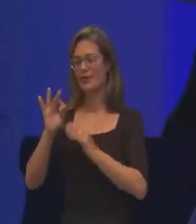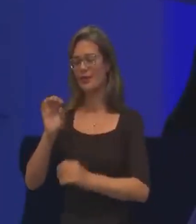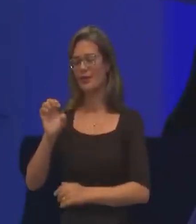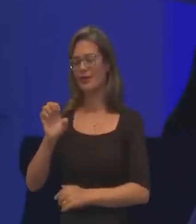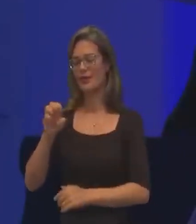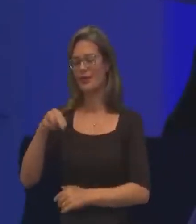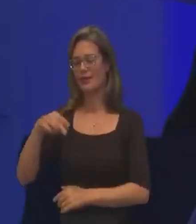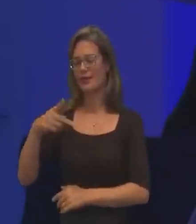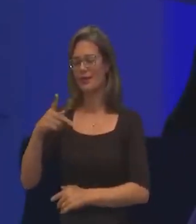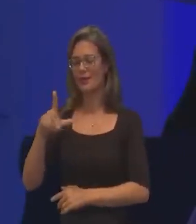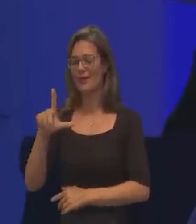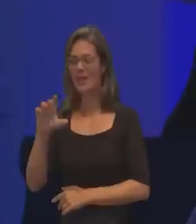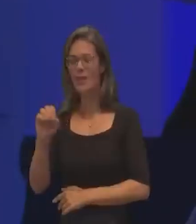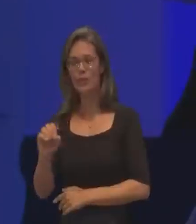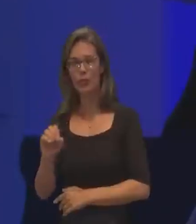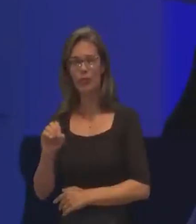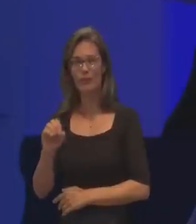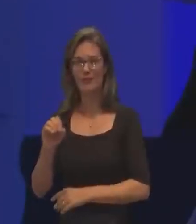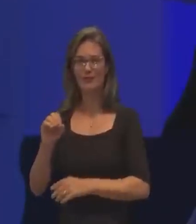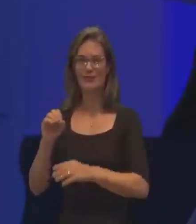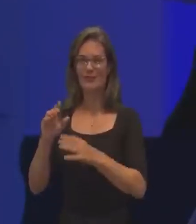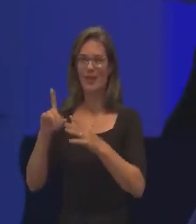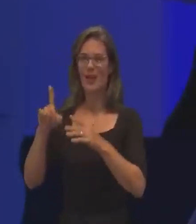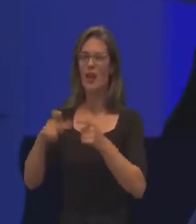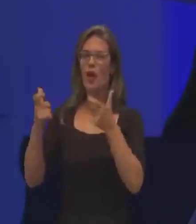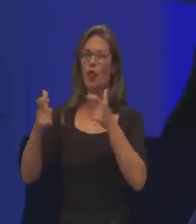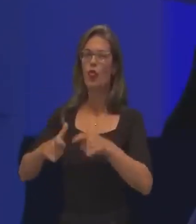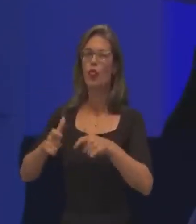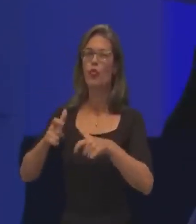de durabilidade,